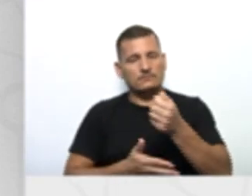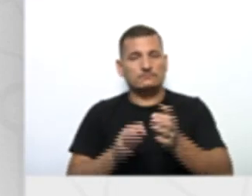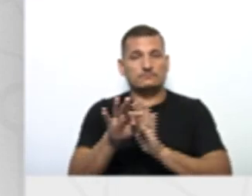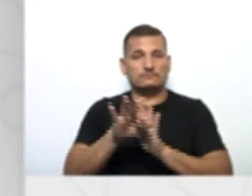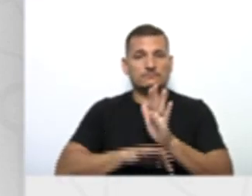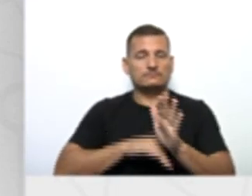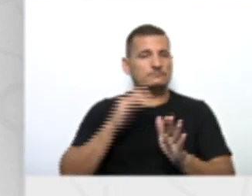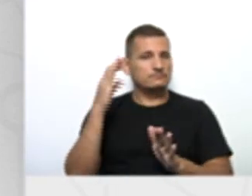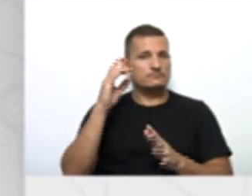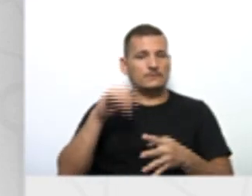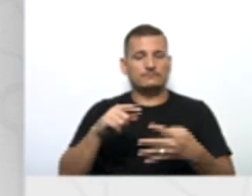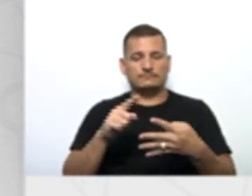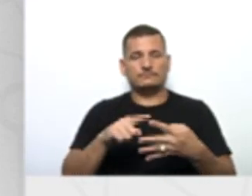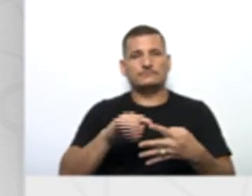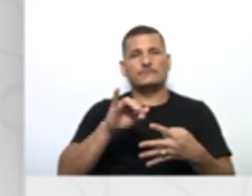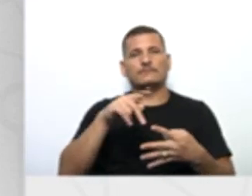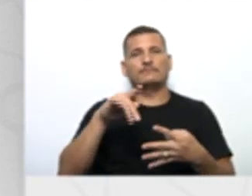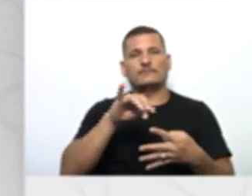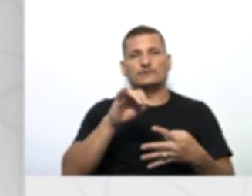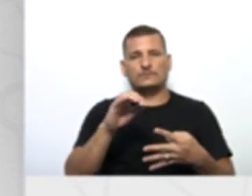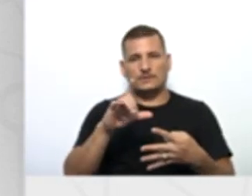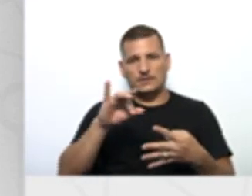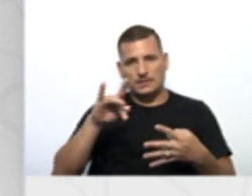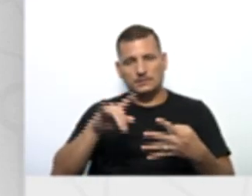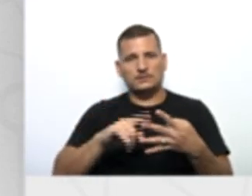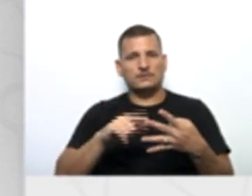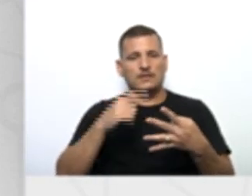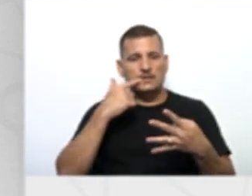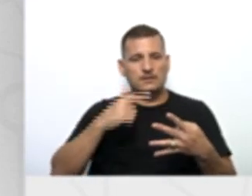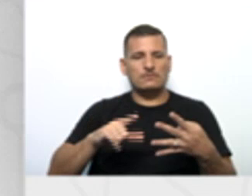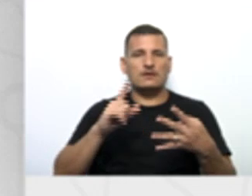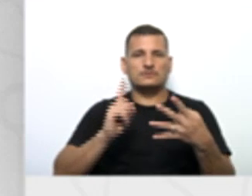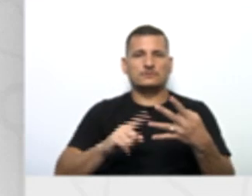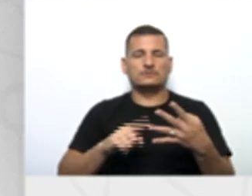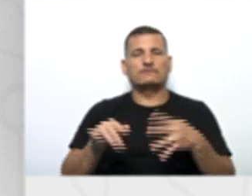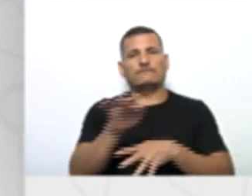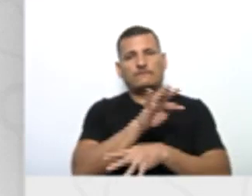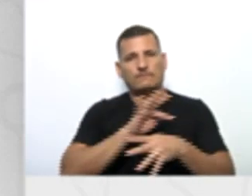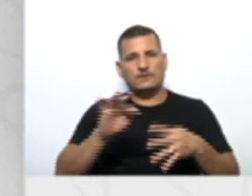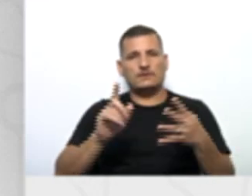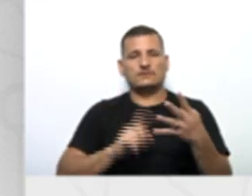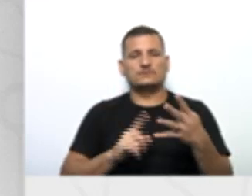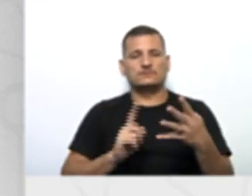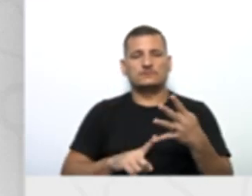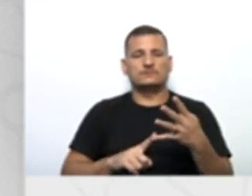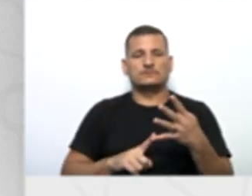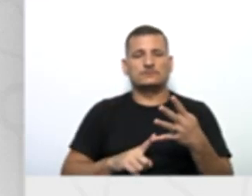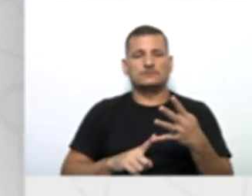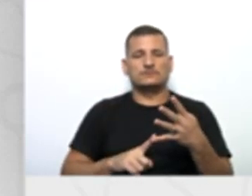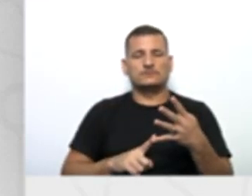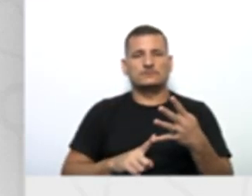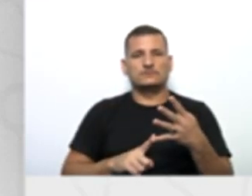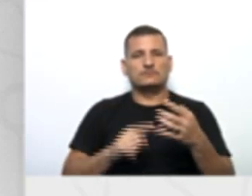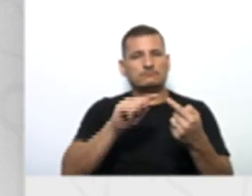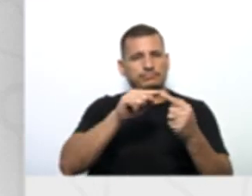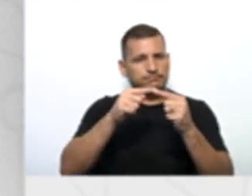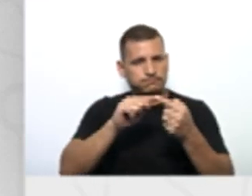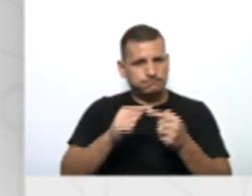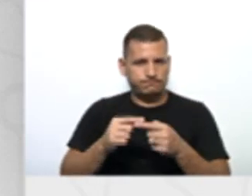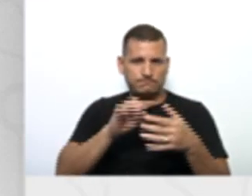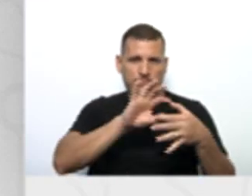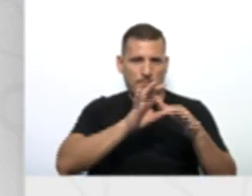científico são a impessoalidade, a linguagem, a formalidade e a padronização e a concisão e